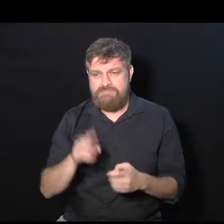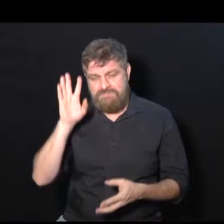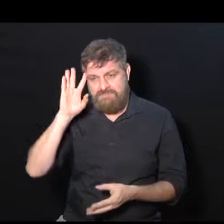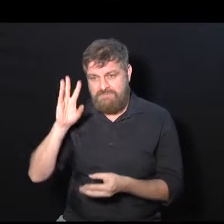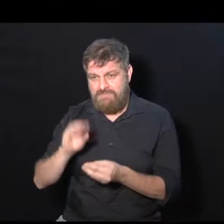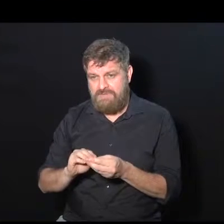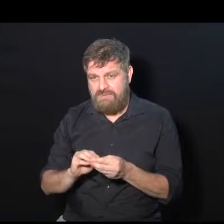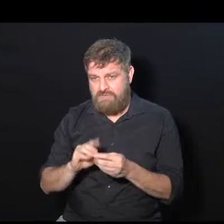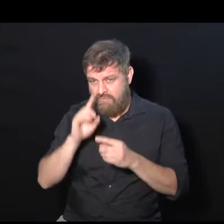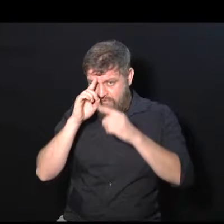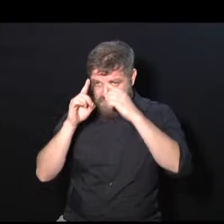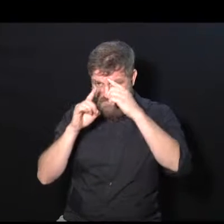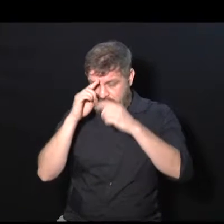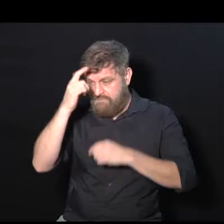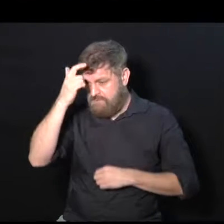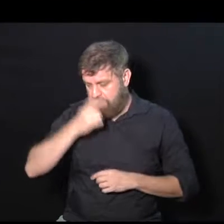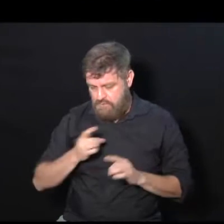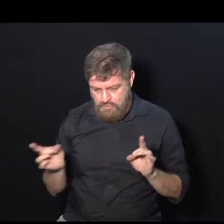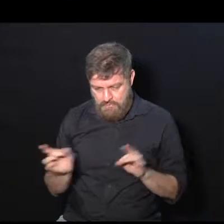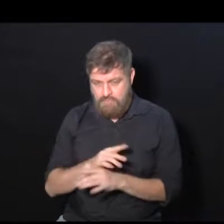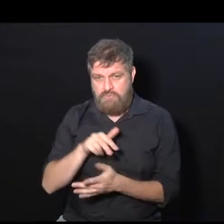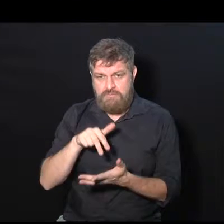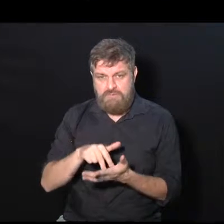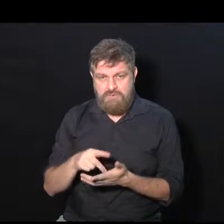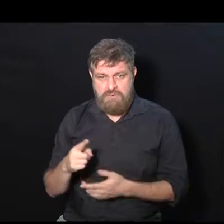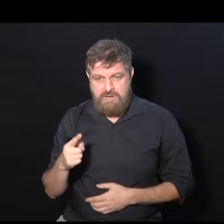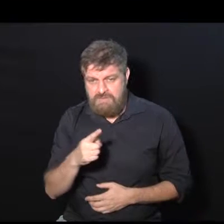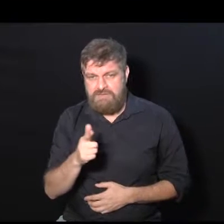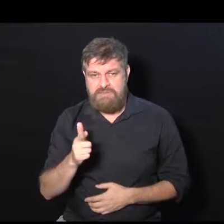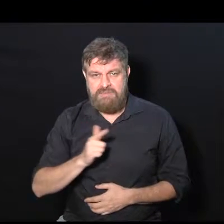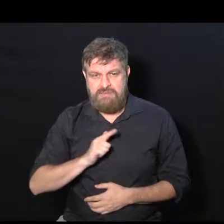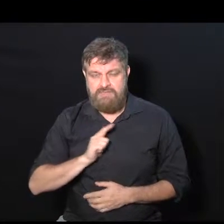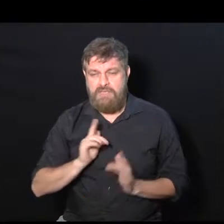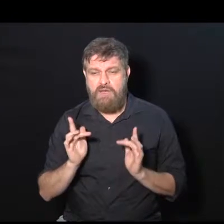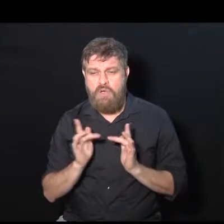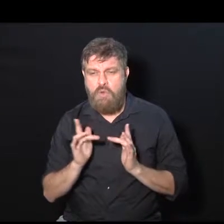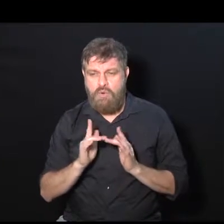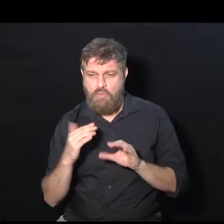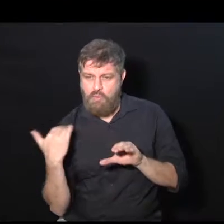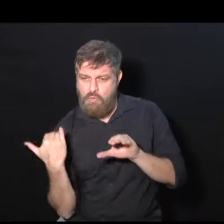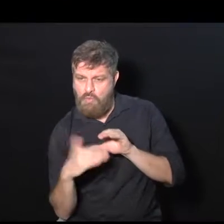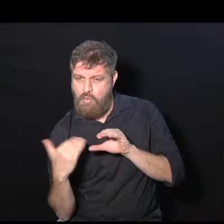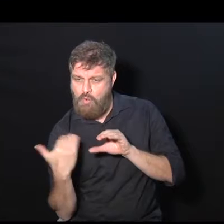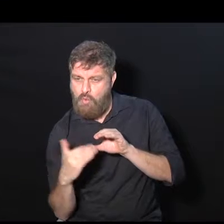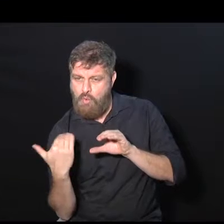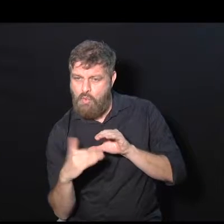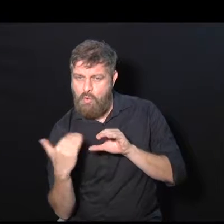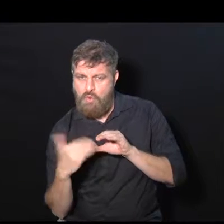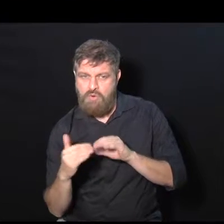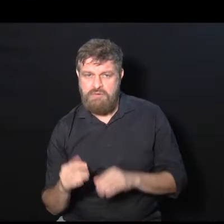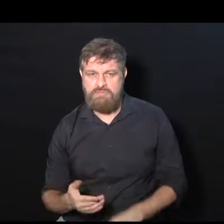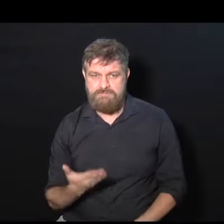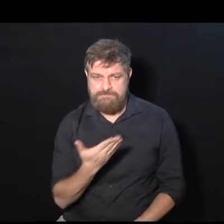Qualquer dúvida, eu também estou à disposição. Eu deixei aqui o meu contato, tem o e-mail,